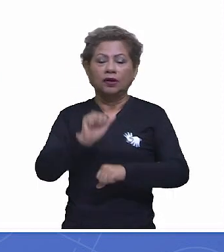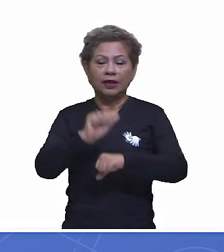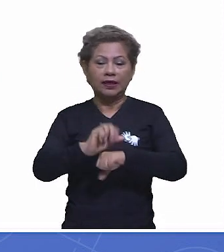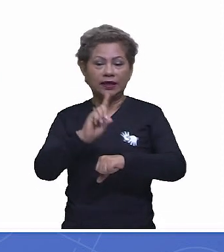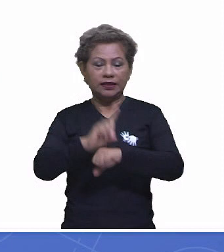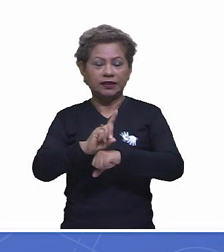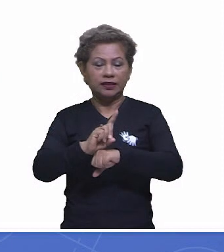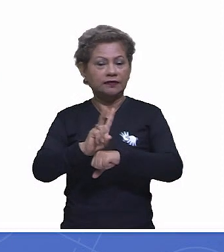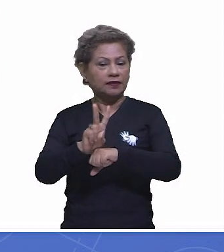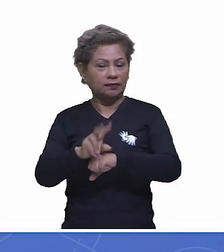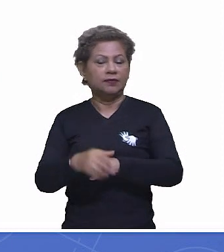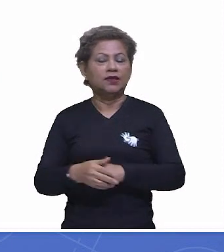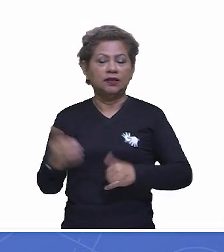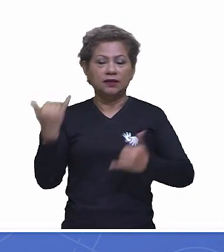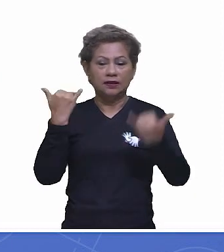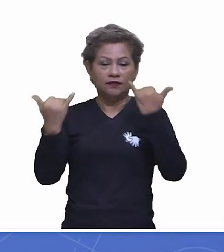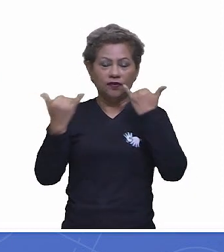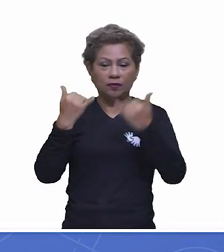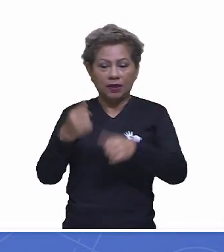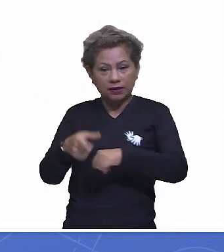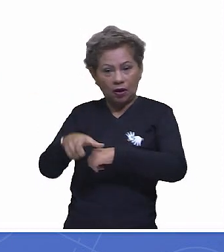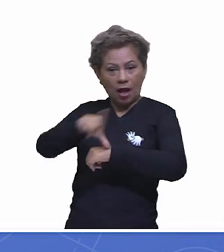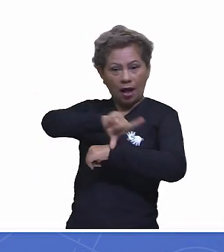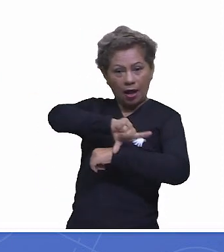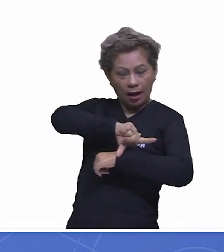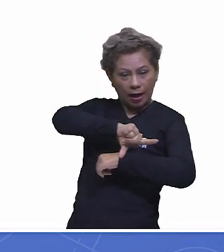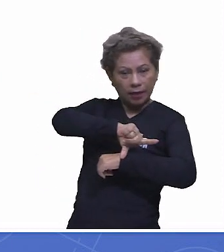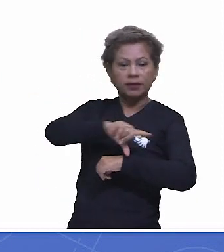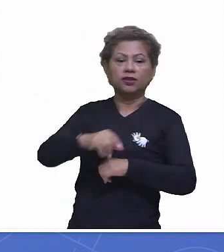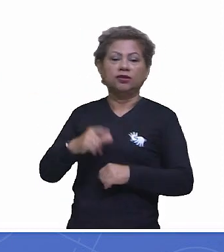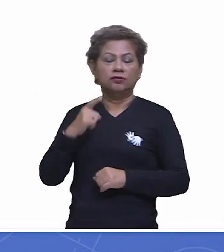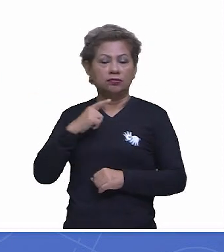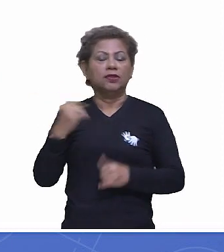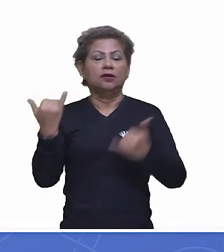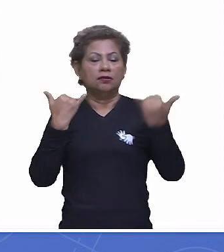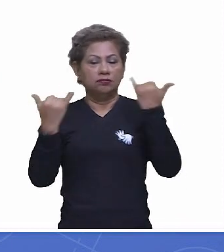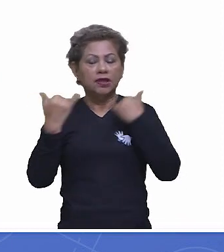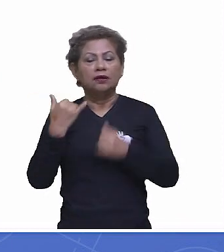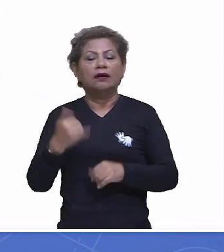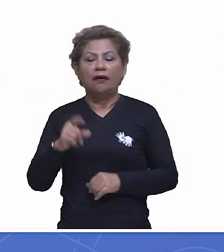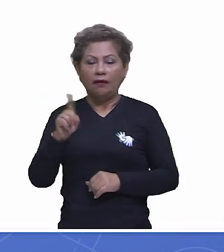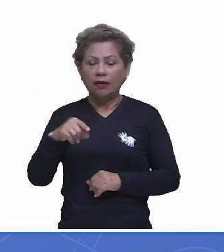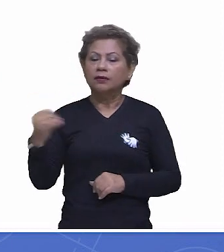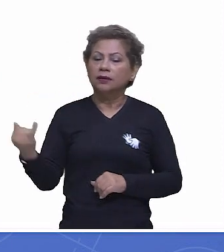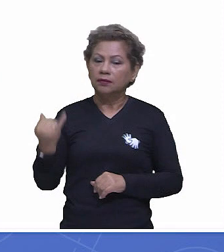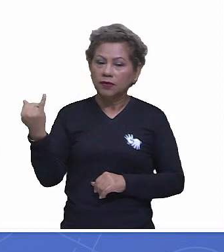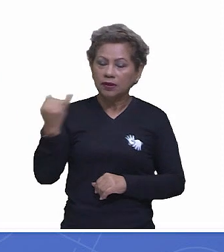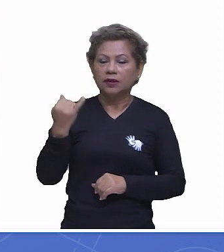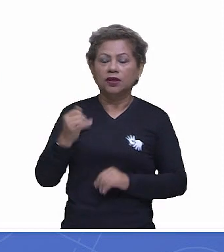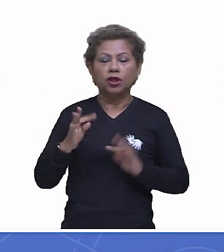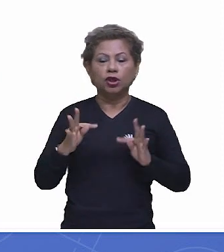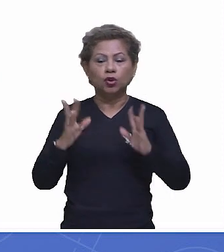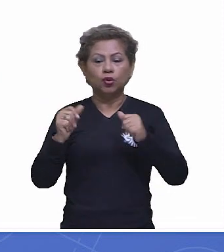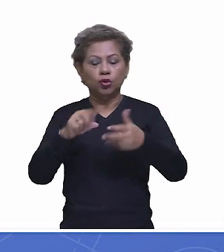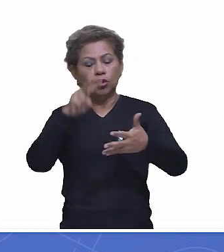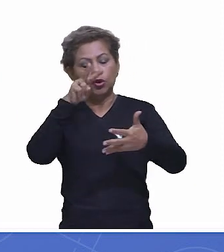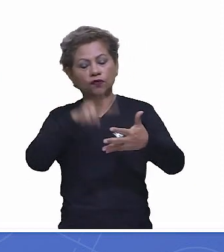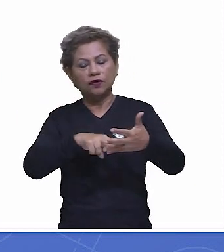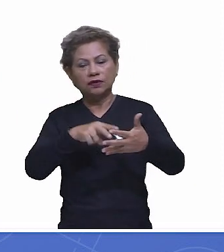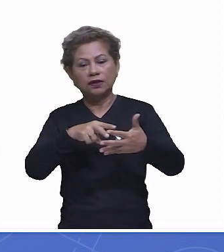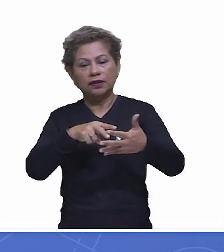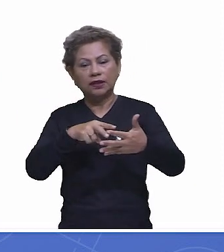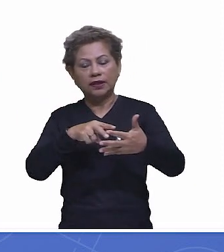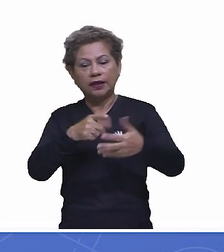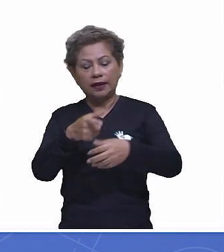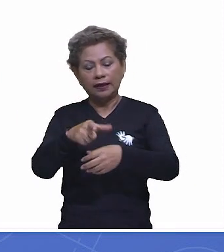então essa informação inicial aqui, desse primeiro período, é de fato importante, porque tudo que vem depois é uma consequência.